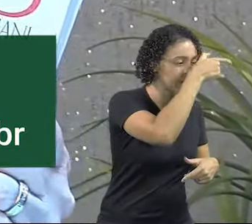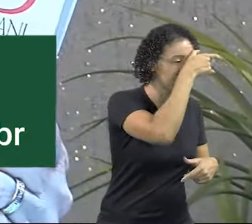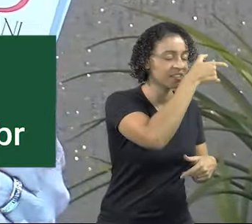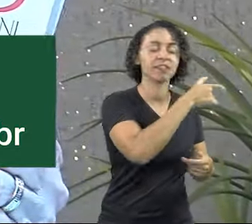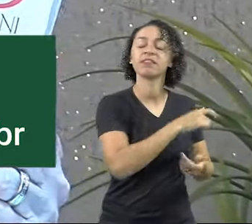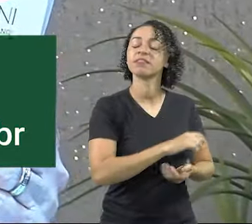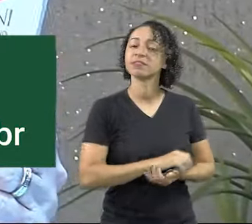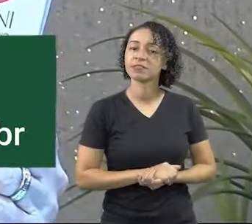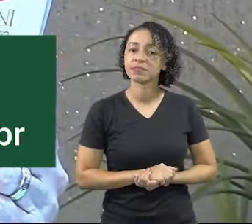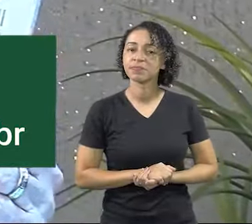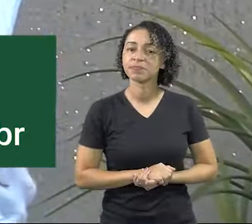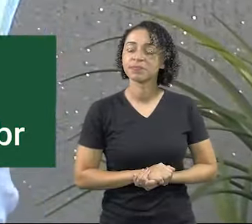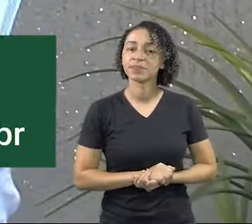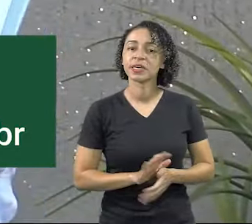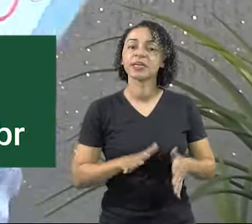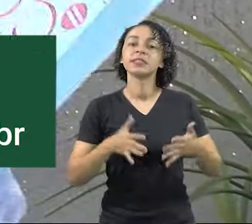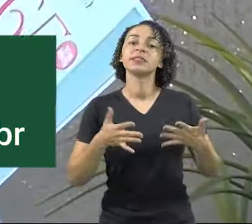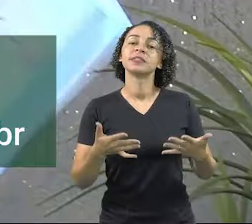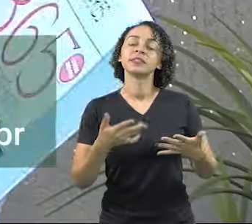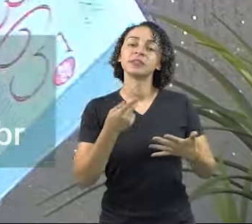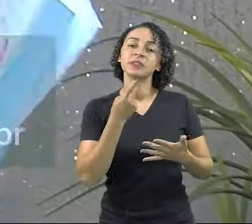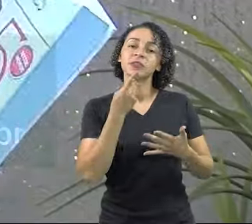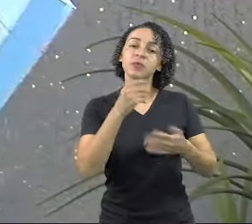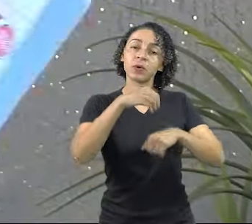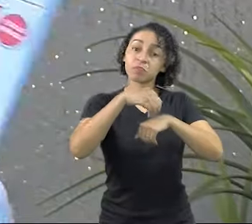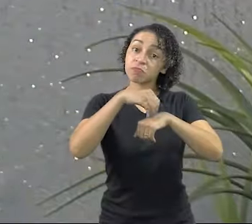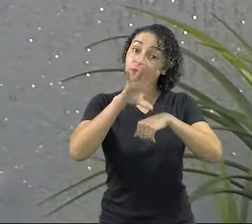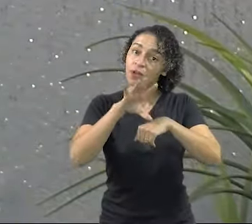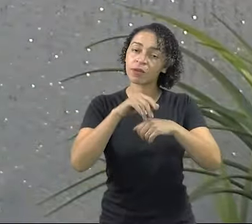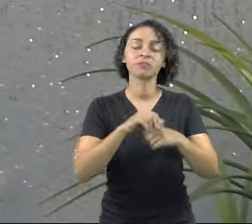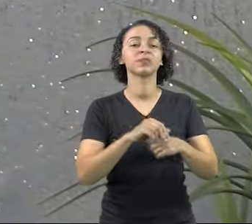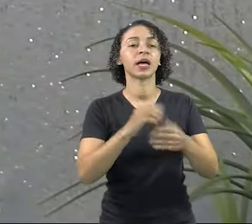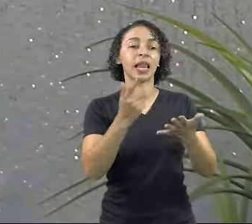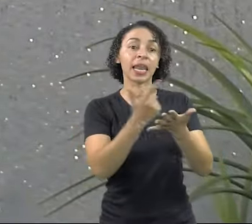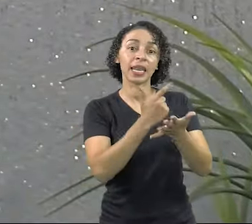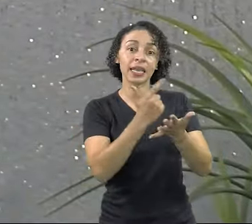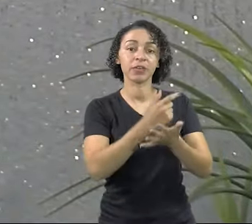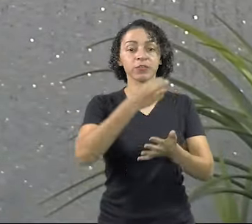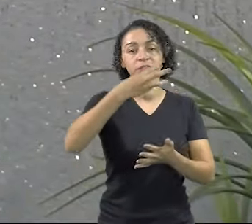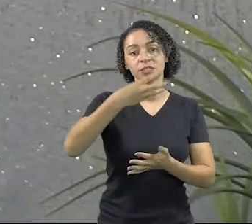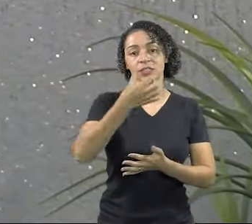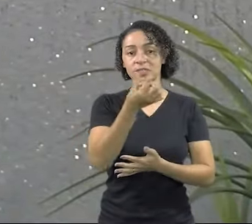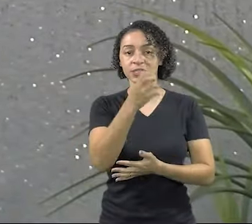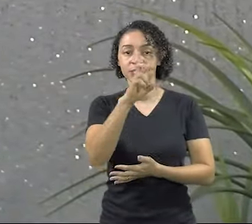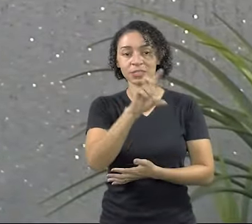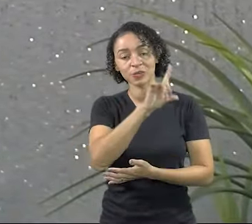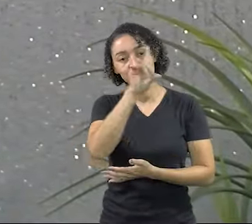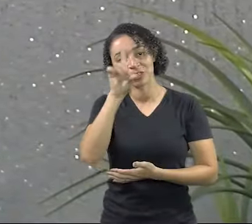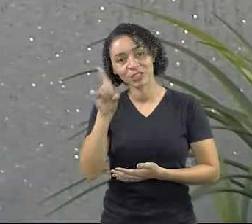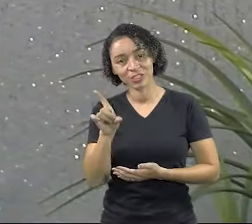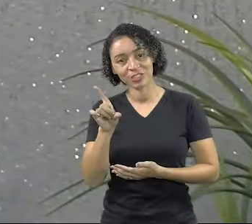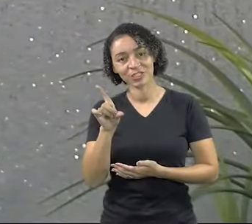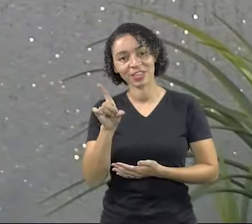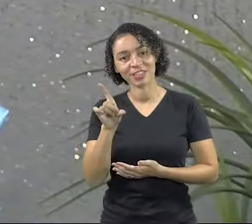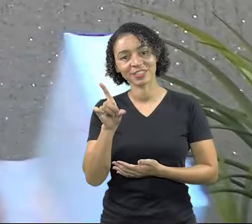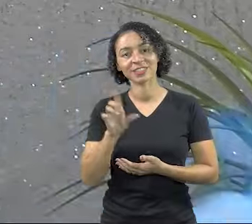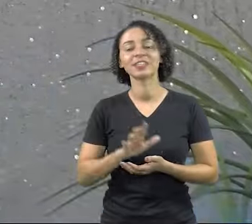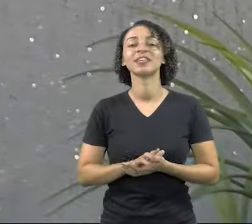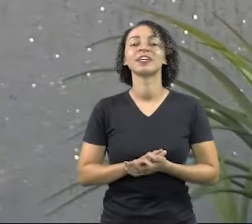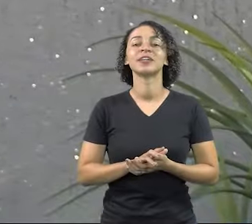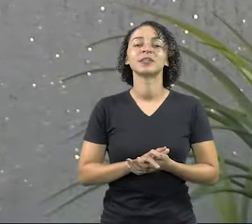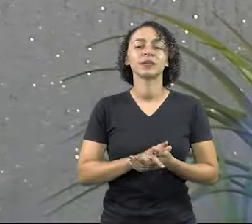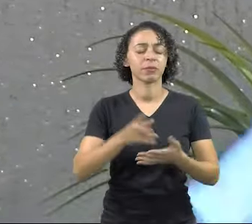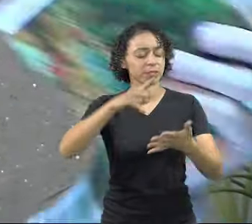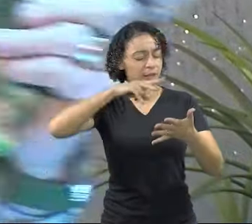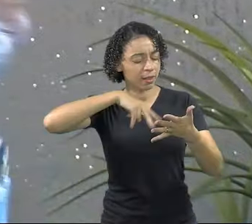Satanás tenta te atingir então eu sugiro para você esse livro que a 365 dias que